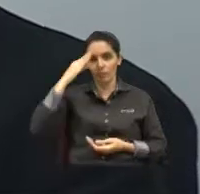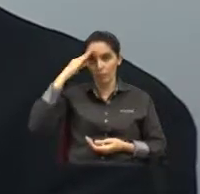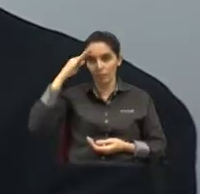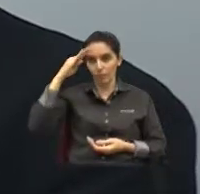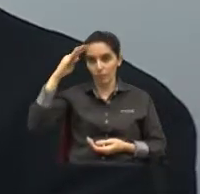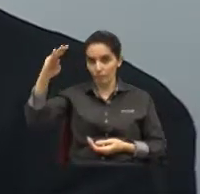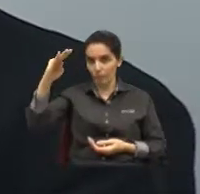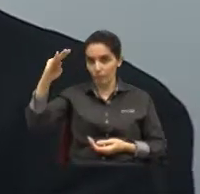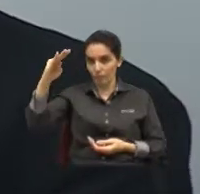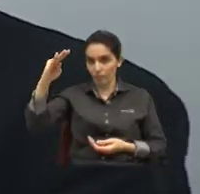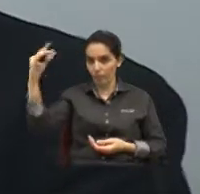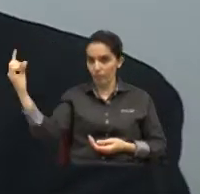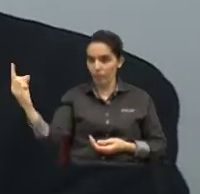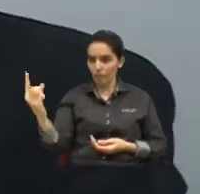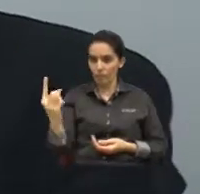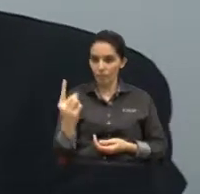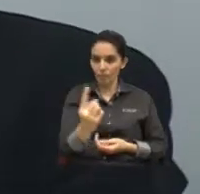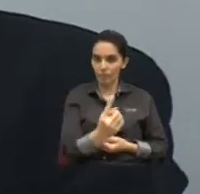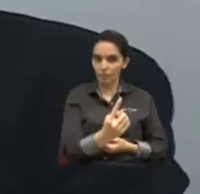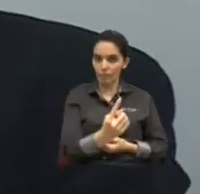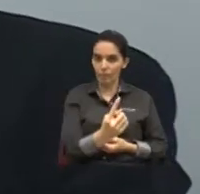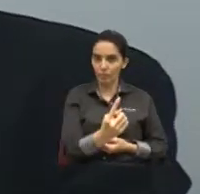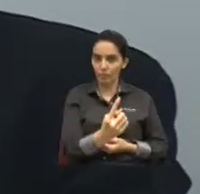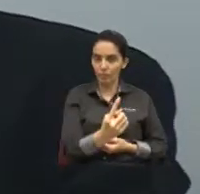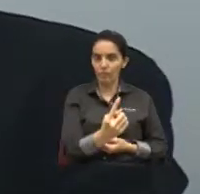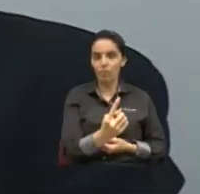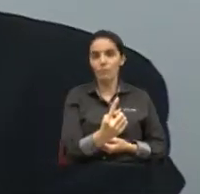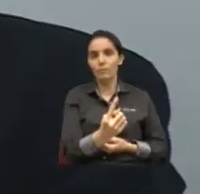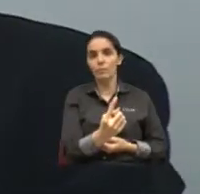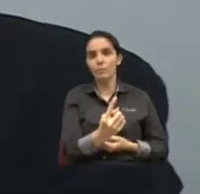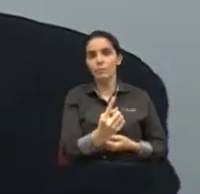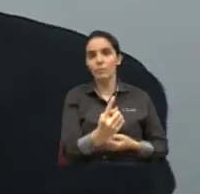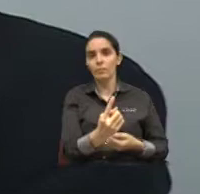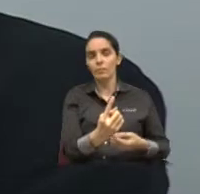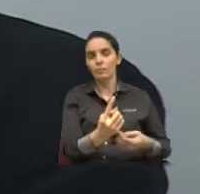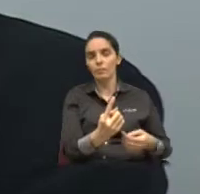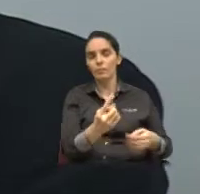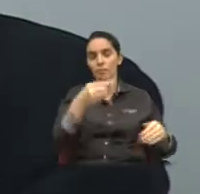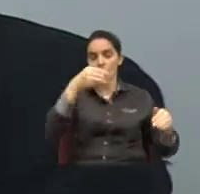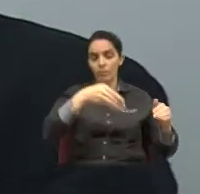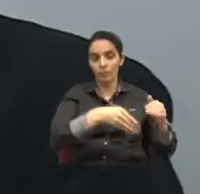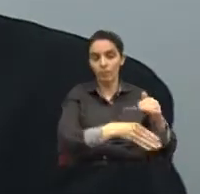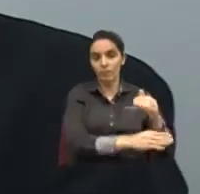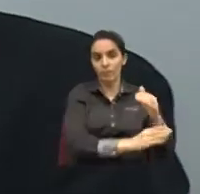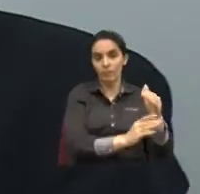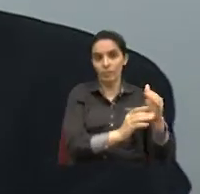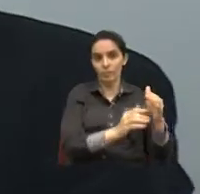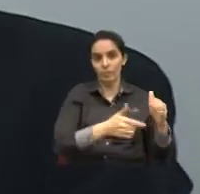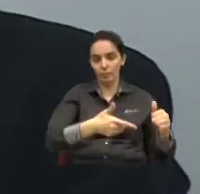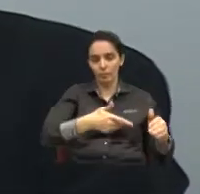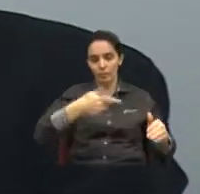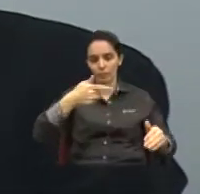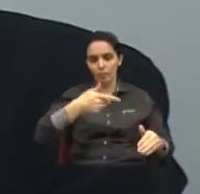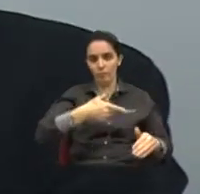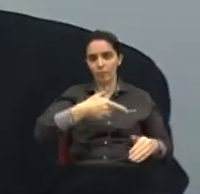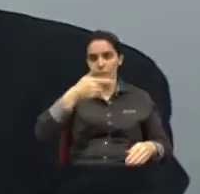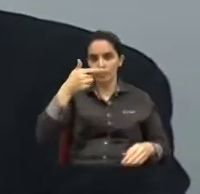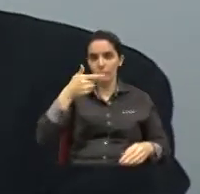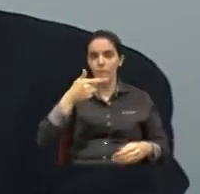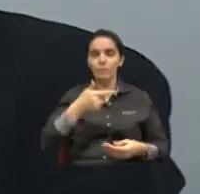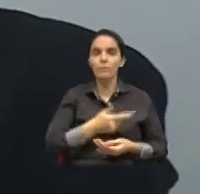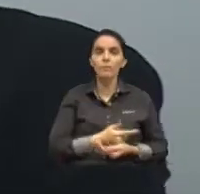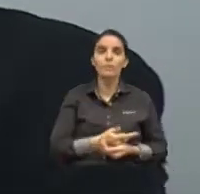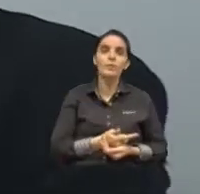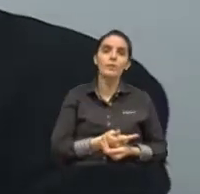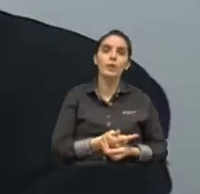ele chegou, entrou junto com outro soldado, com revólver,